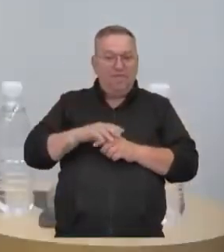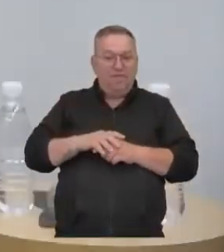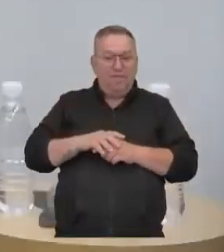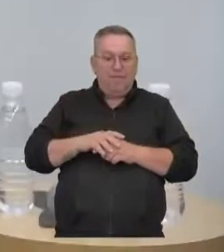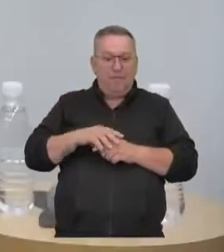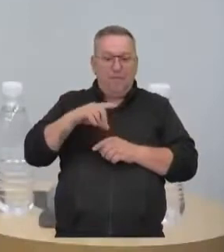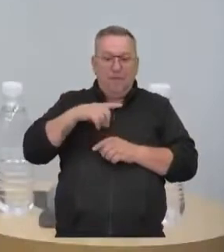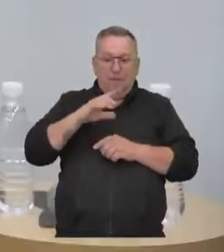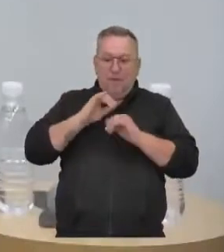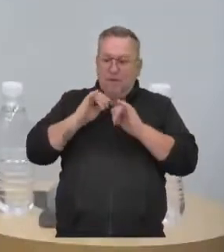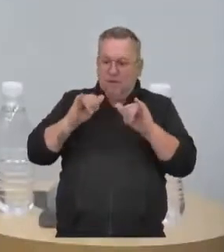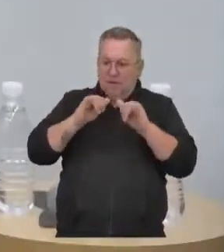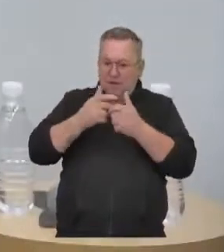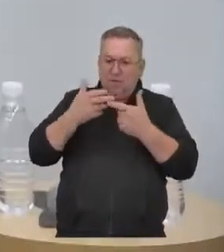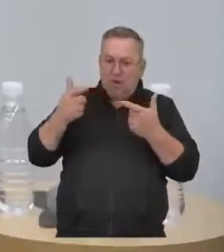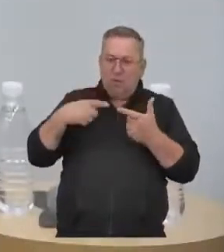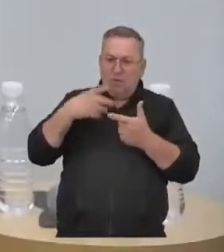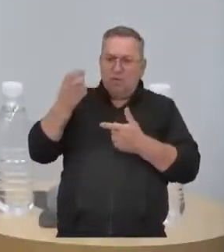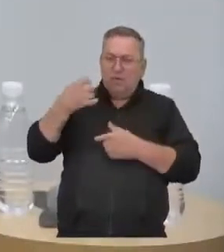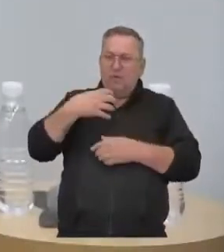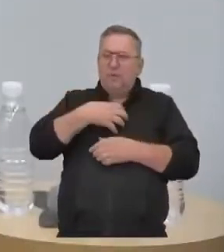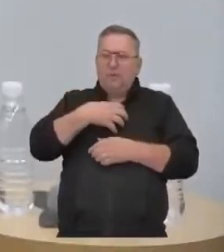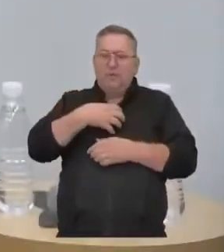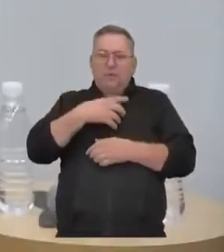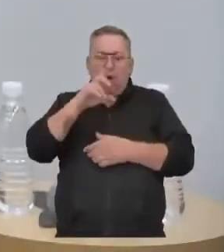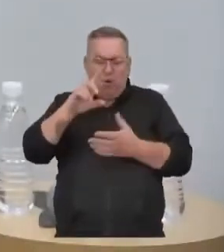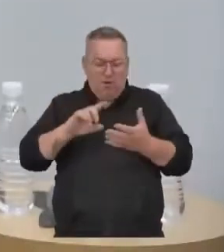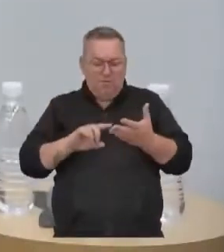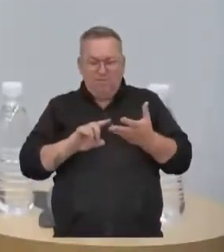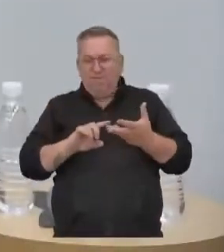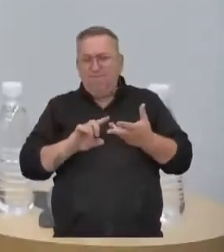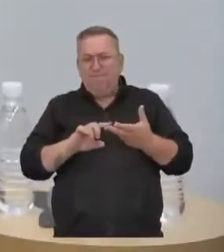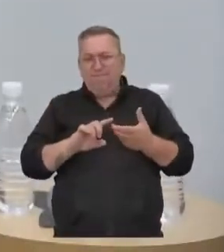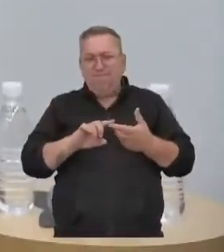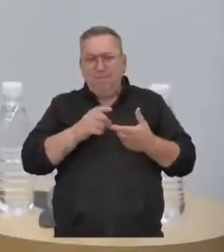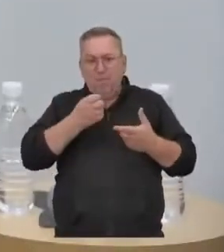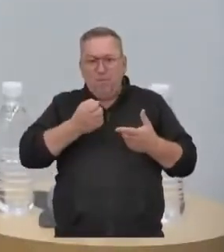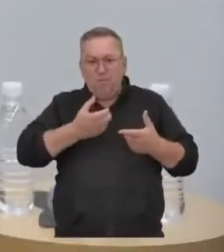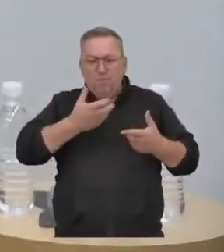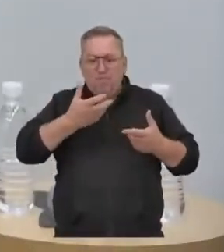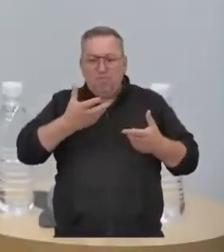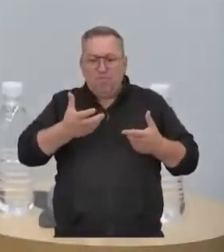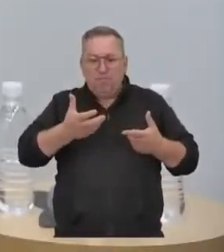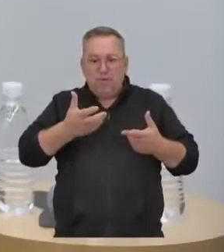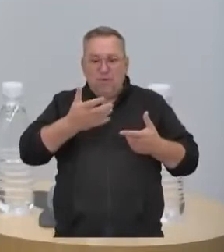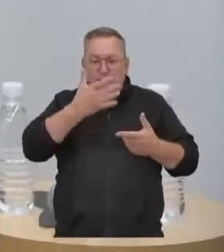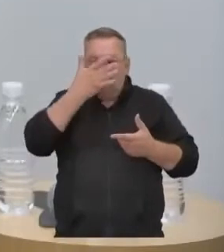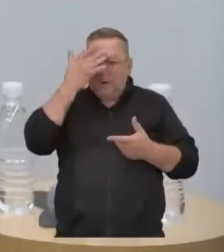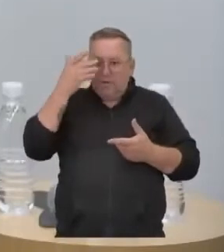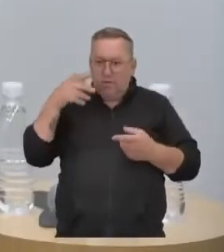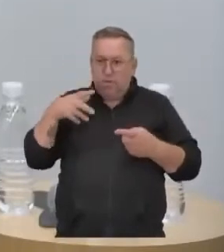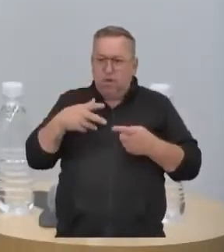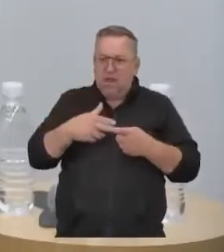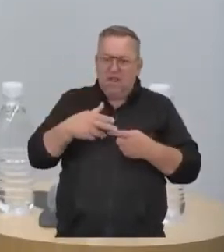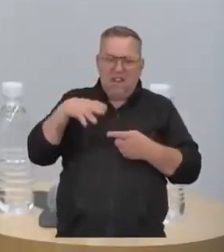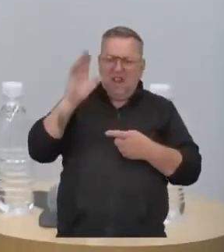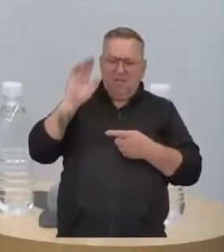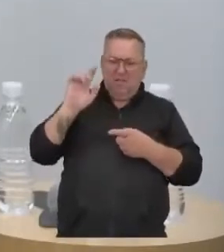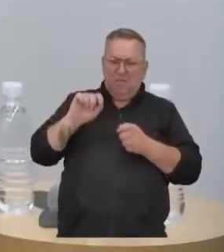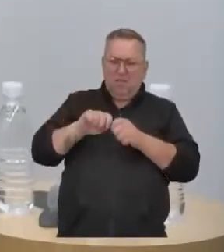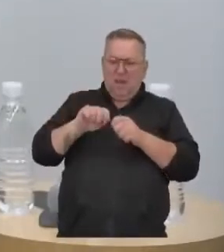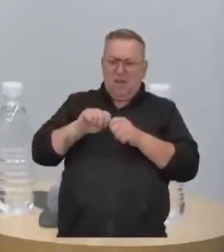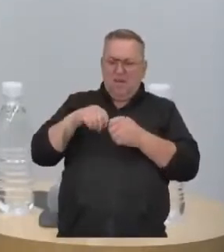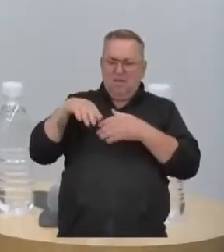você está contando lá como você se sentiu em relação àquilo, ou como você se sente, e o outro fica querendo podar o seu sentimento, né?